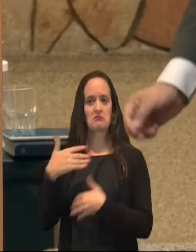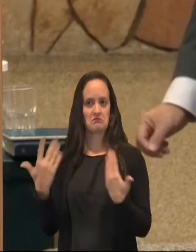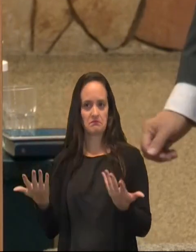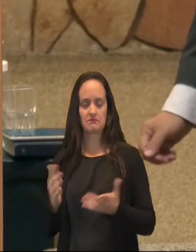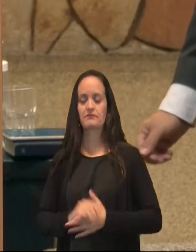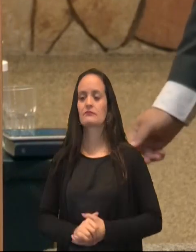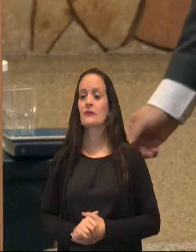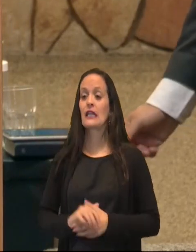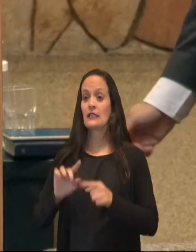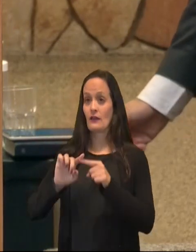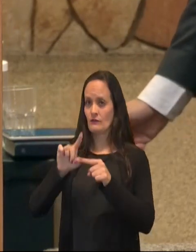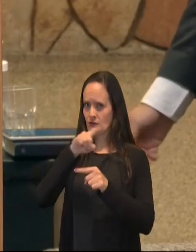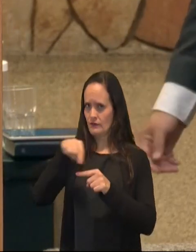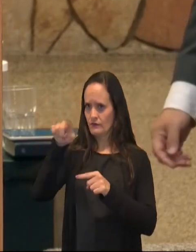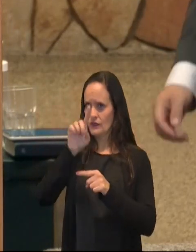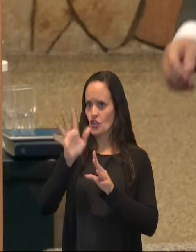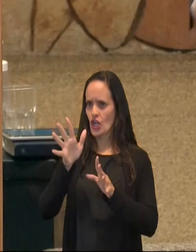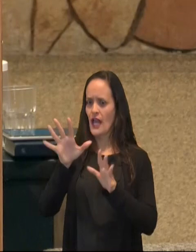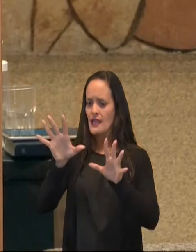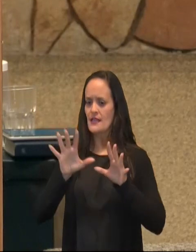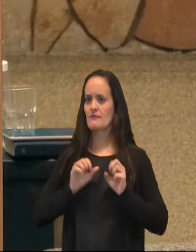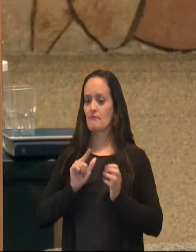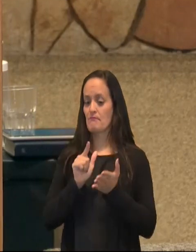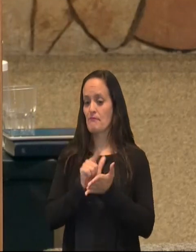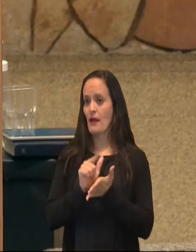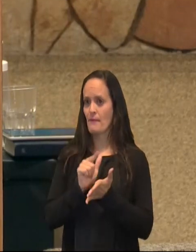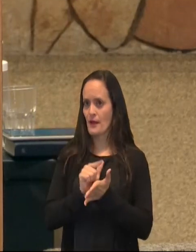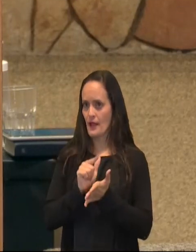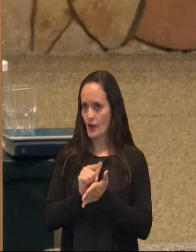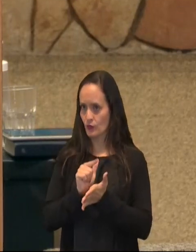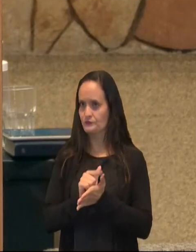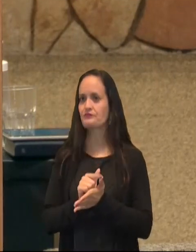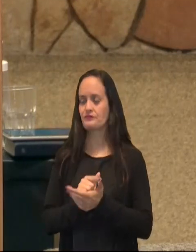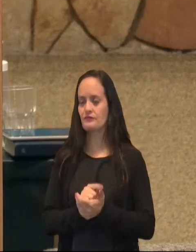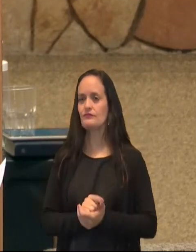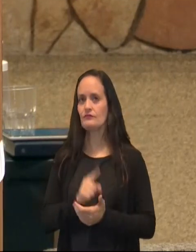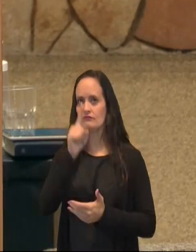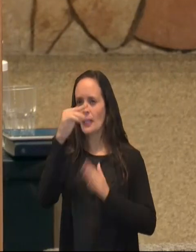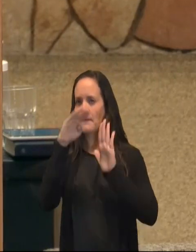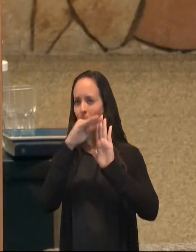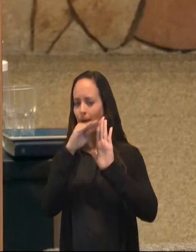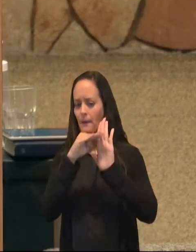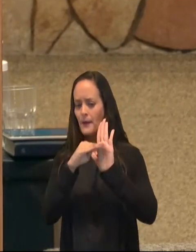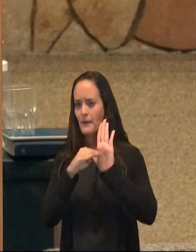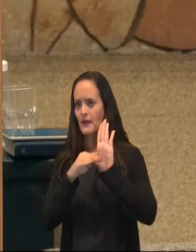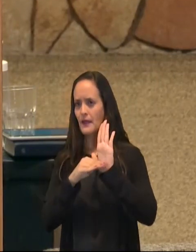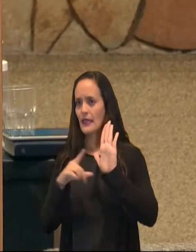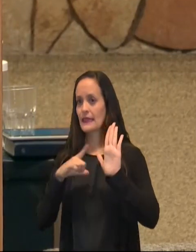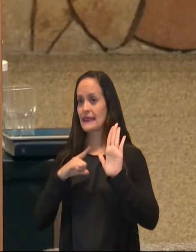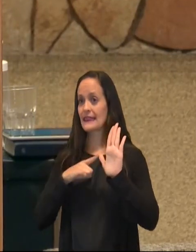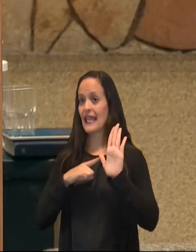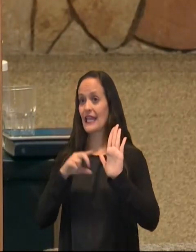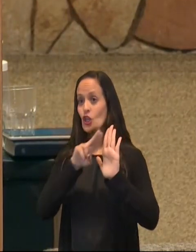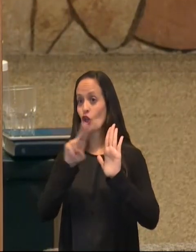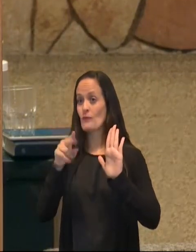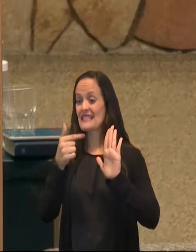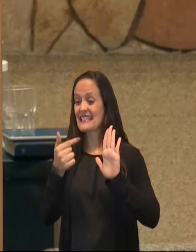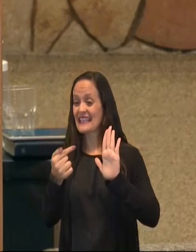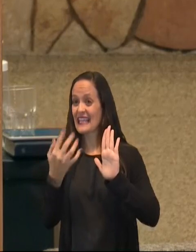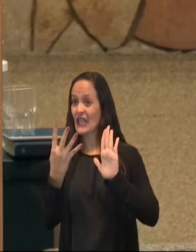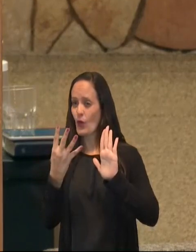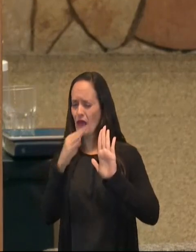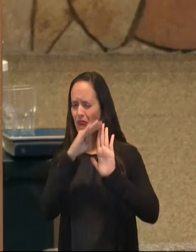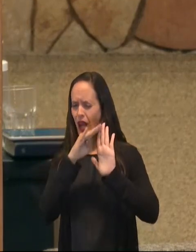semanas, receberam aí como encarte, nos seus boletins, a listagem de 74 nomes